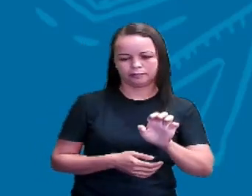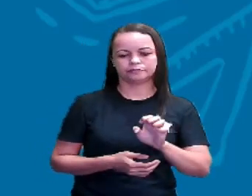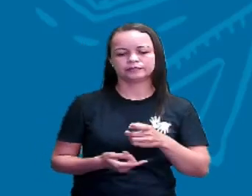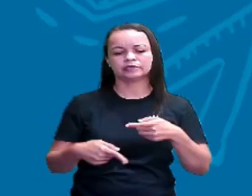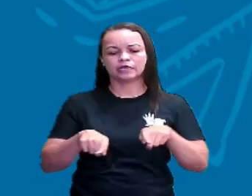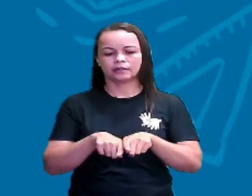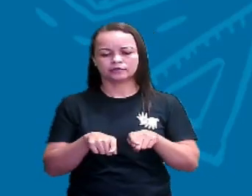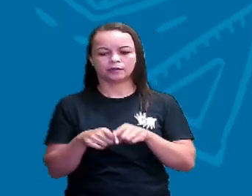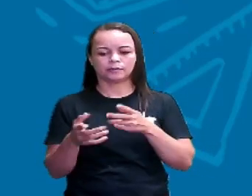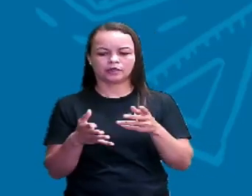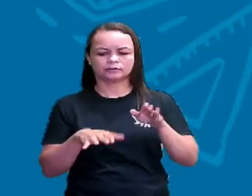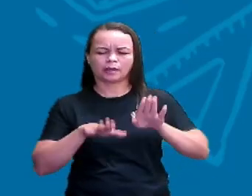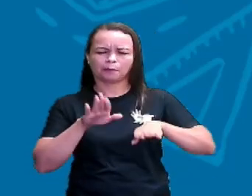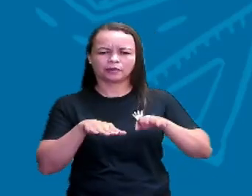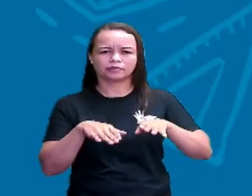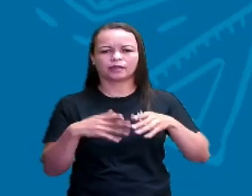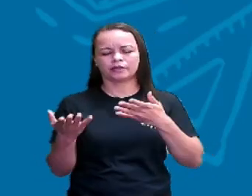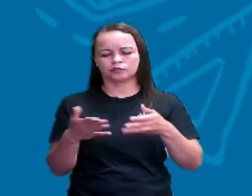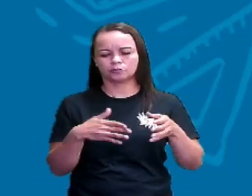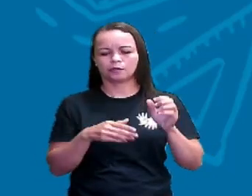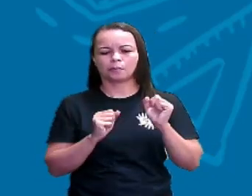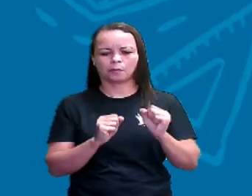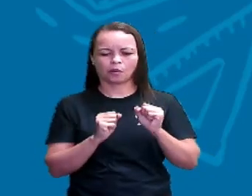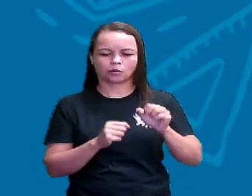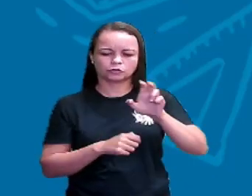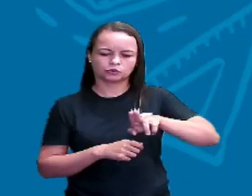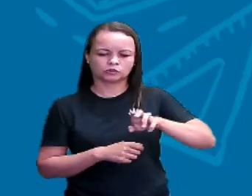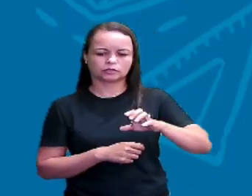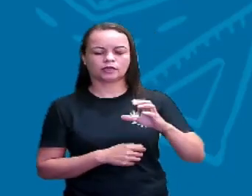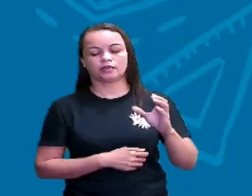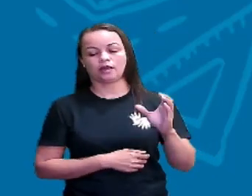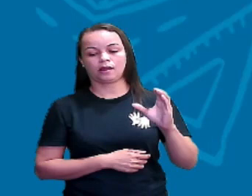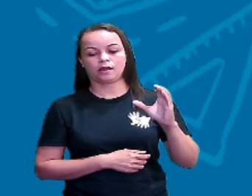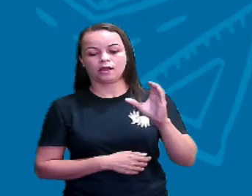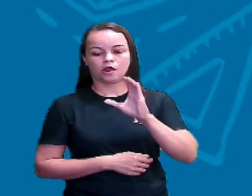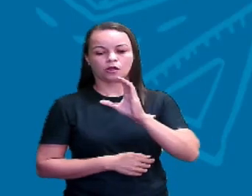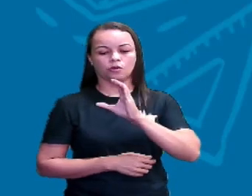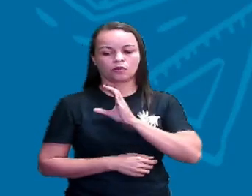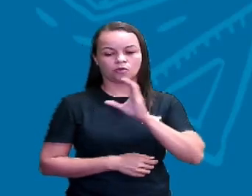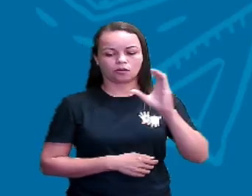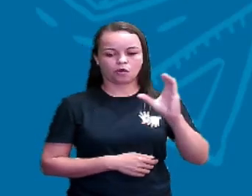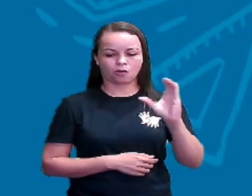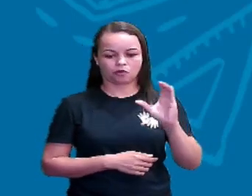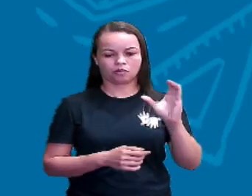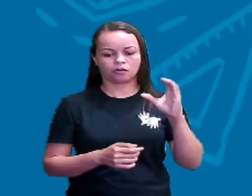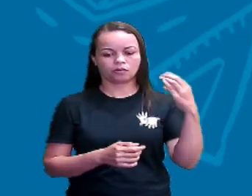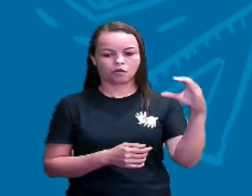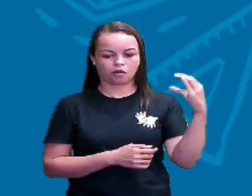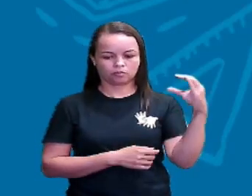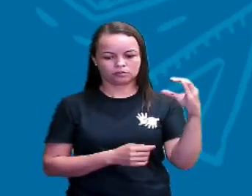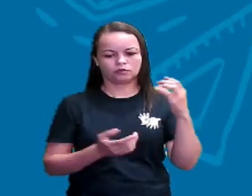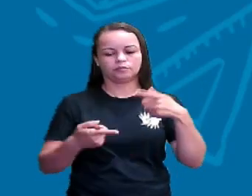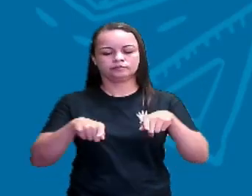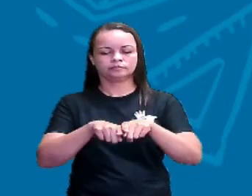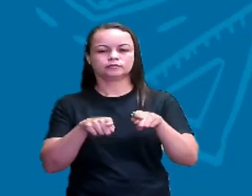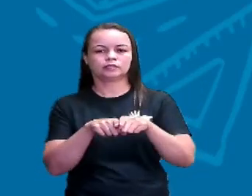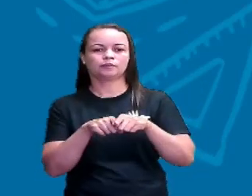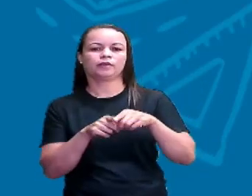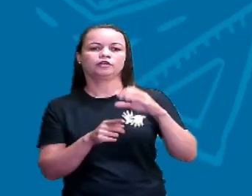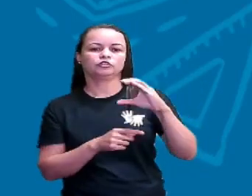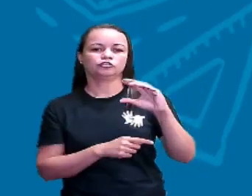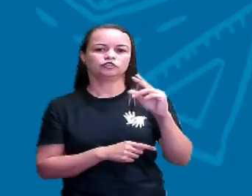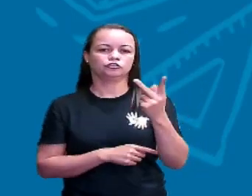pode encontrar ou vos ou tu. Isso significa que na Argentina não vai ter